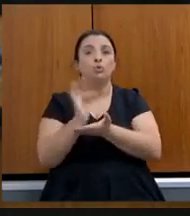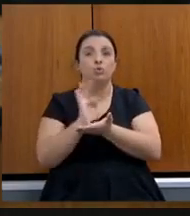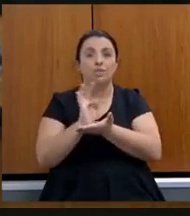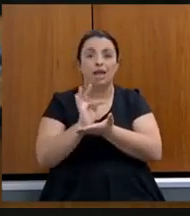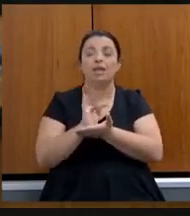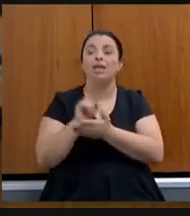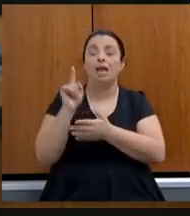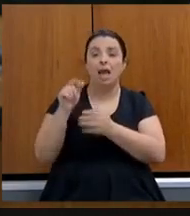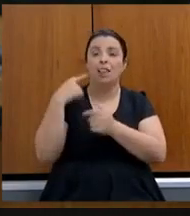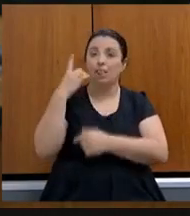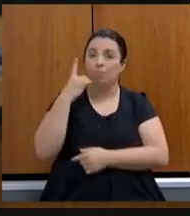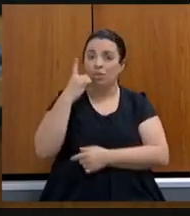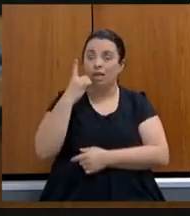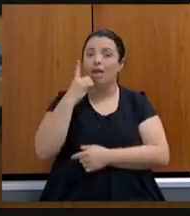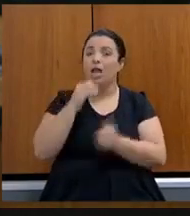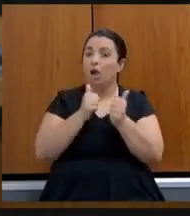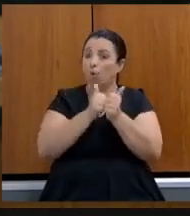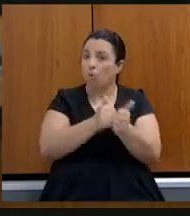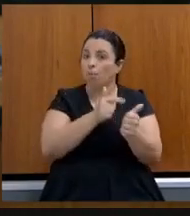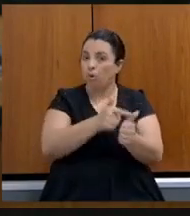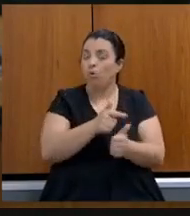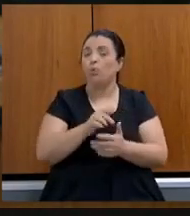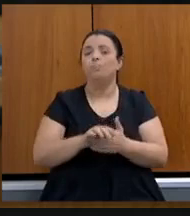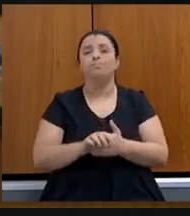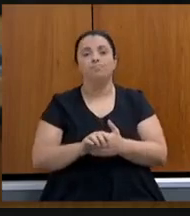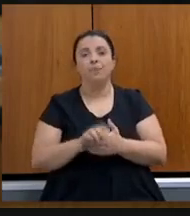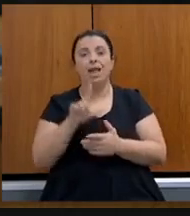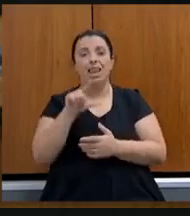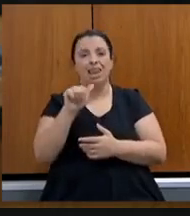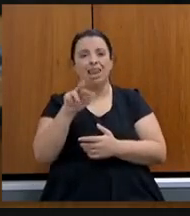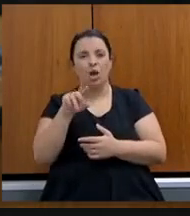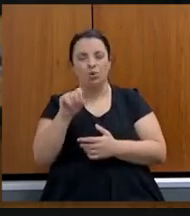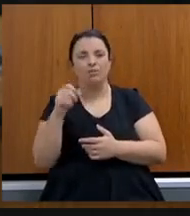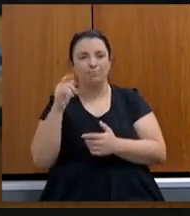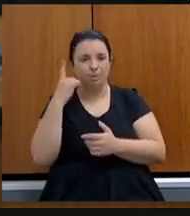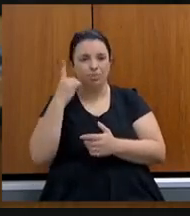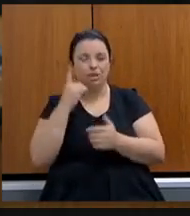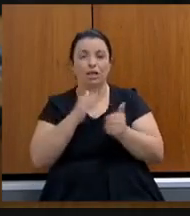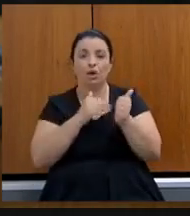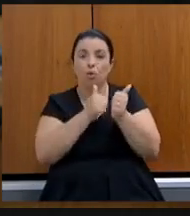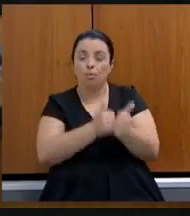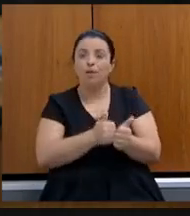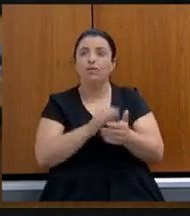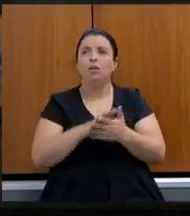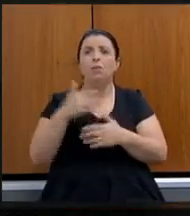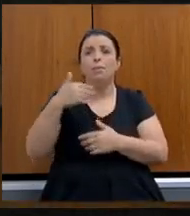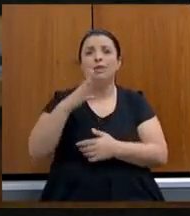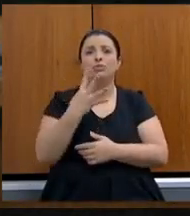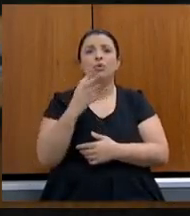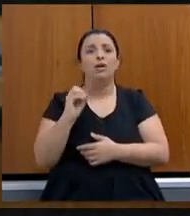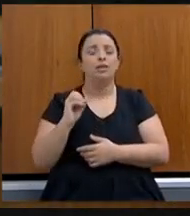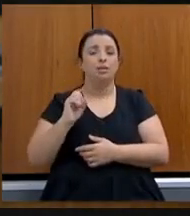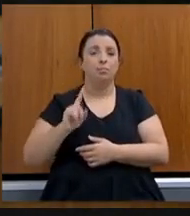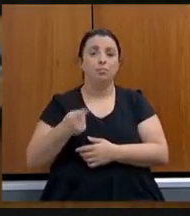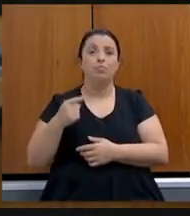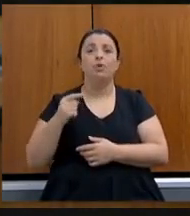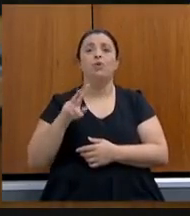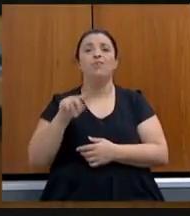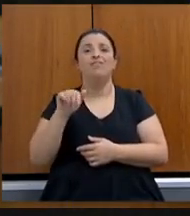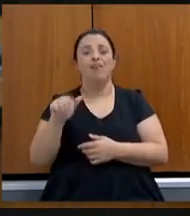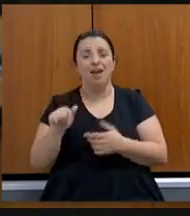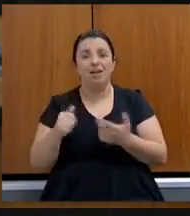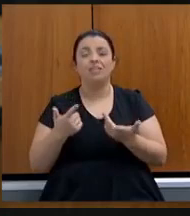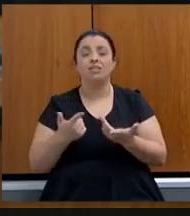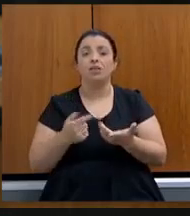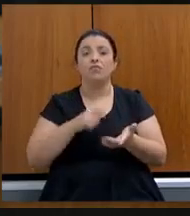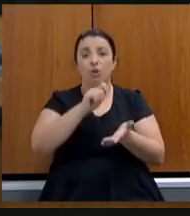a Laura acompanhou isso muito de perto mas 40 mil vagas de curso técnico em que a gente vai contratar Deputado José Guilherme